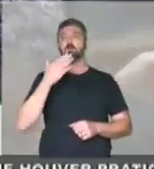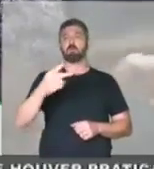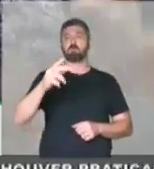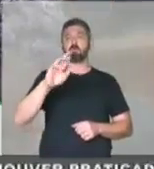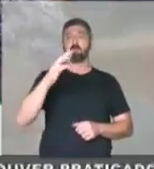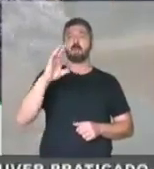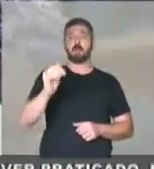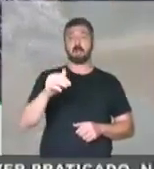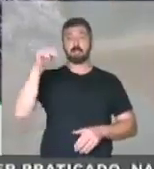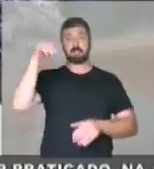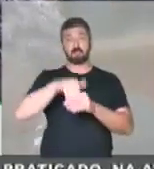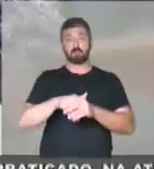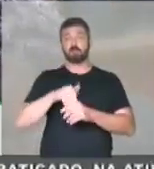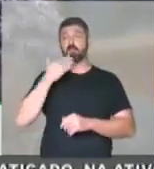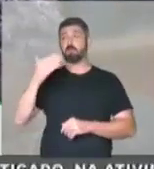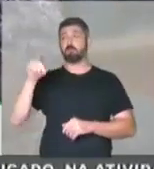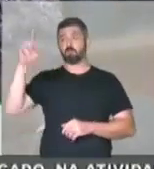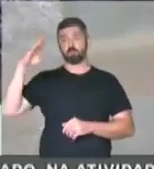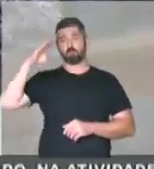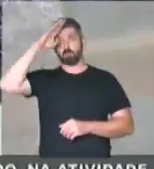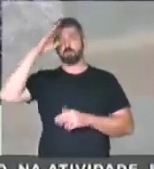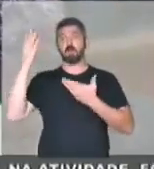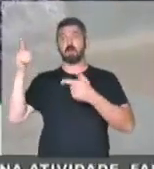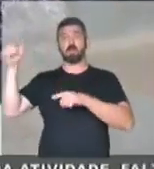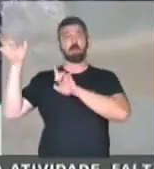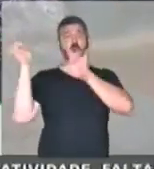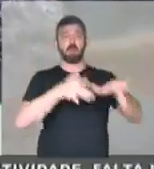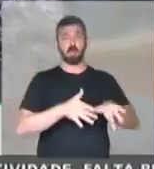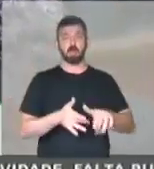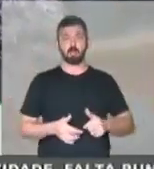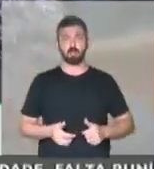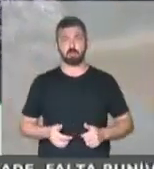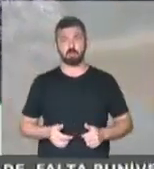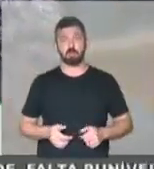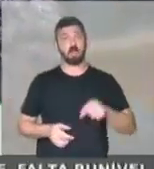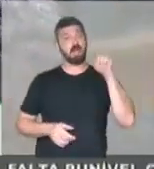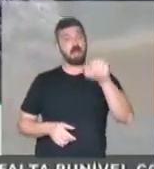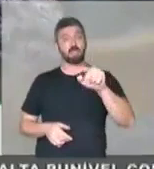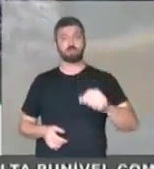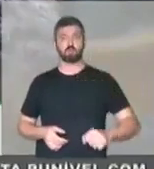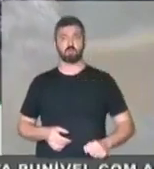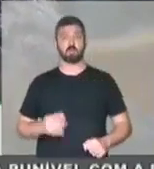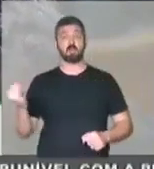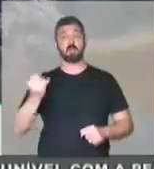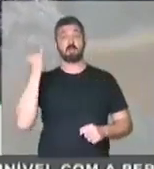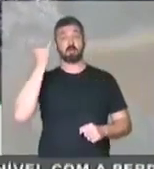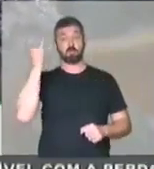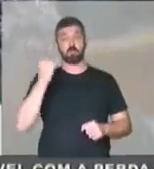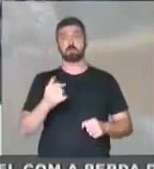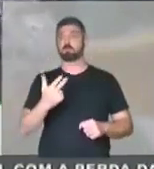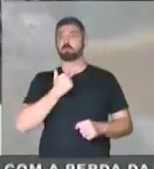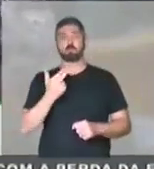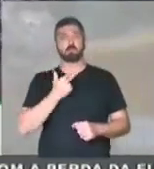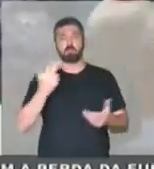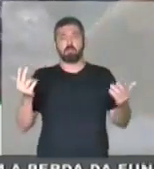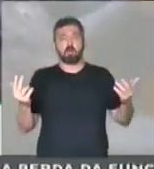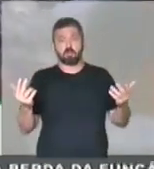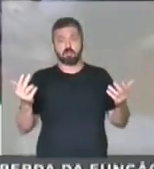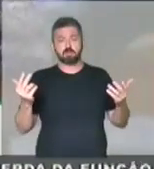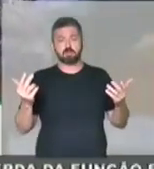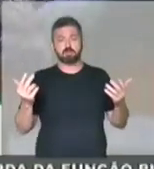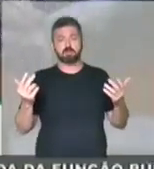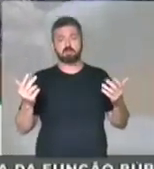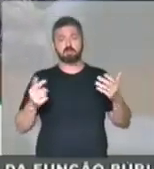praças que elegeram Bolsonaro e estão sendo abandonados nesse momento. Este é um projeto importante, não pode